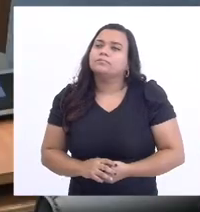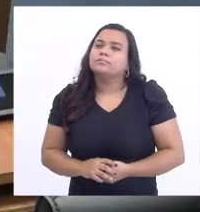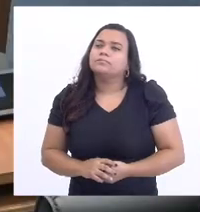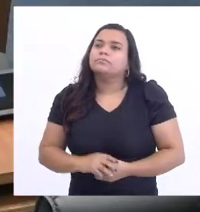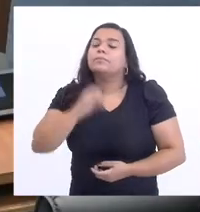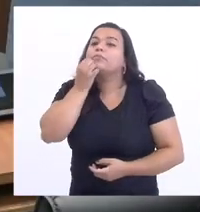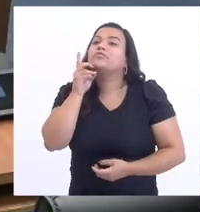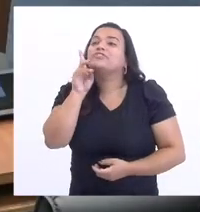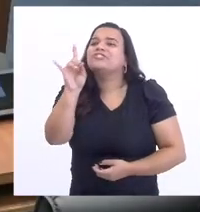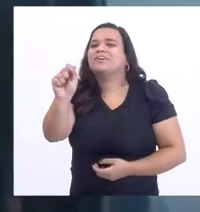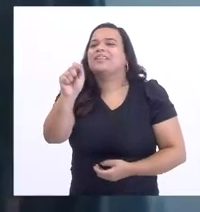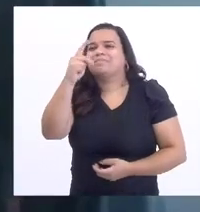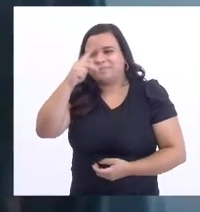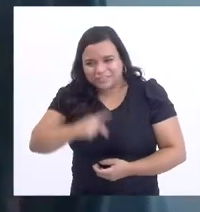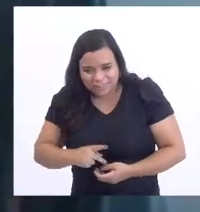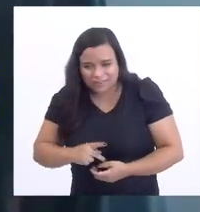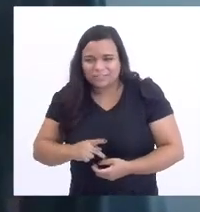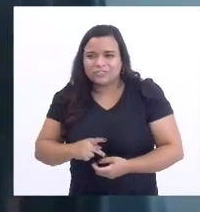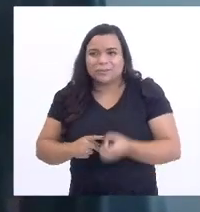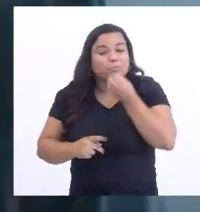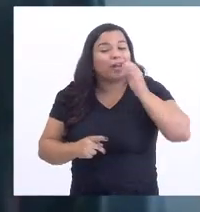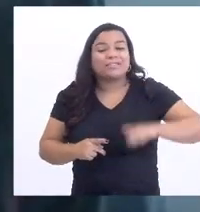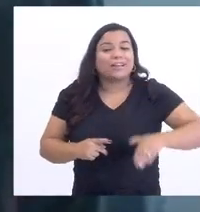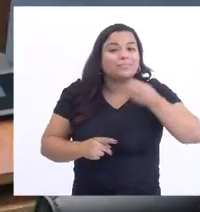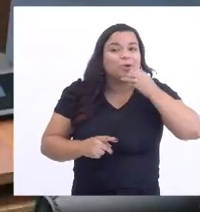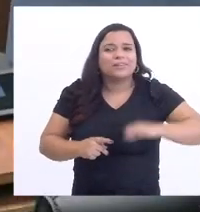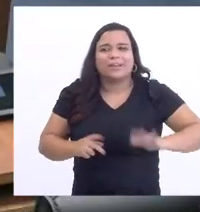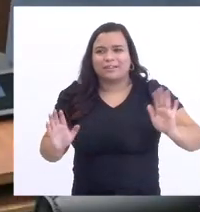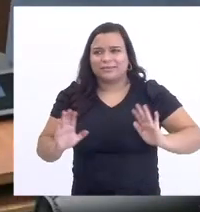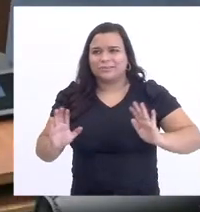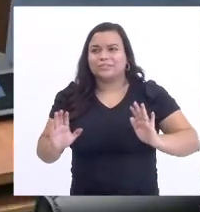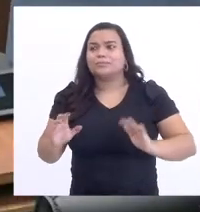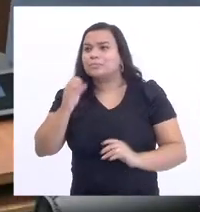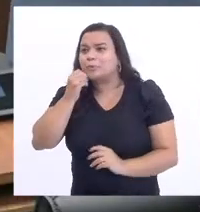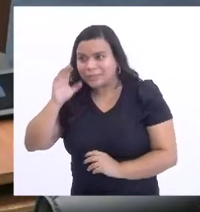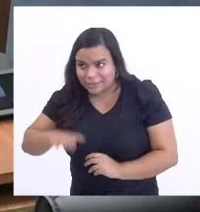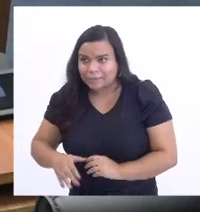Bom dia, presidente. Boa tarde, presidente. Chegando aqui não, Mink. Ok.